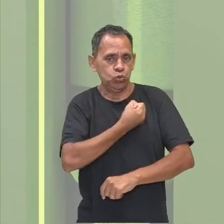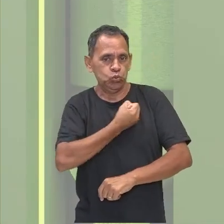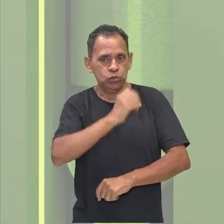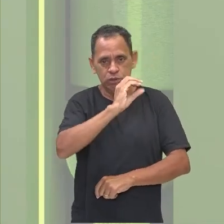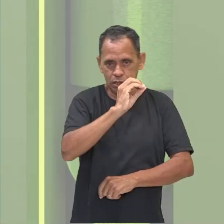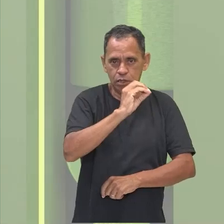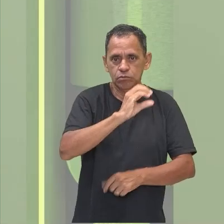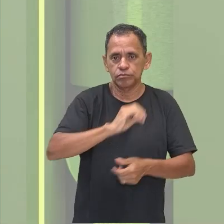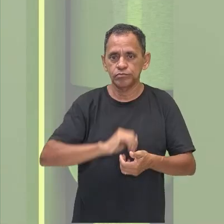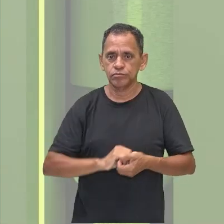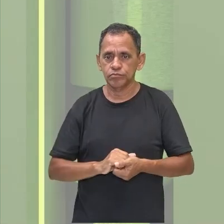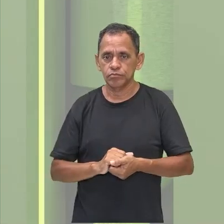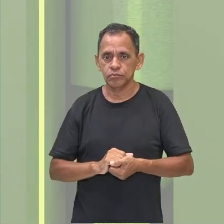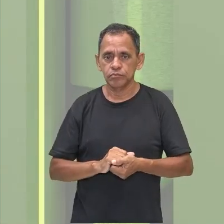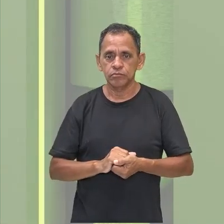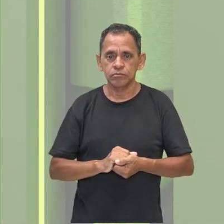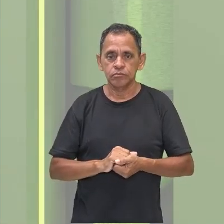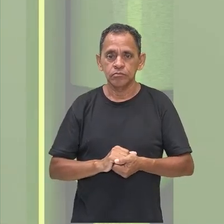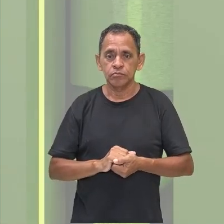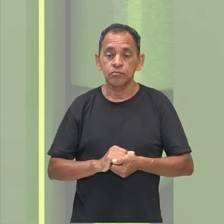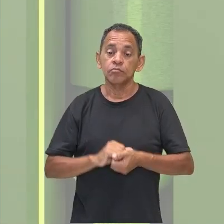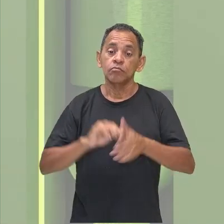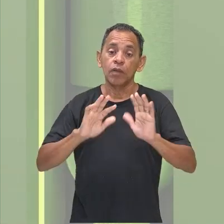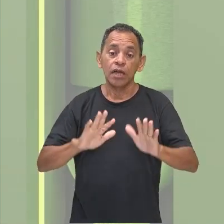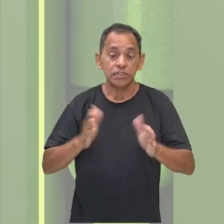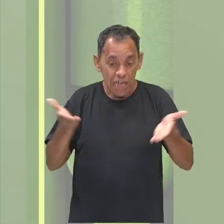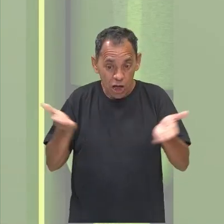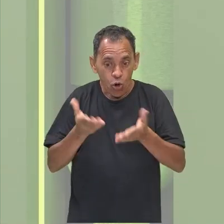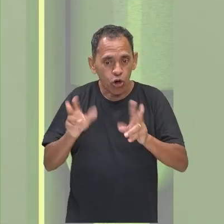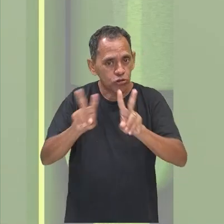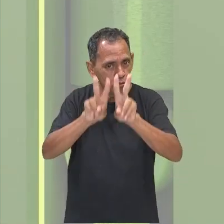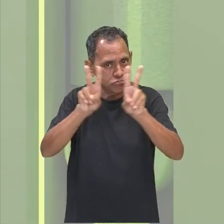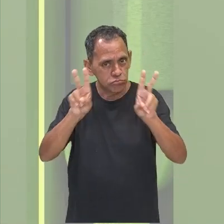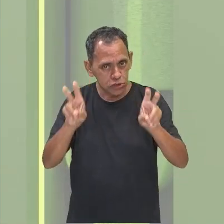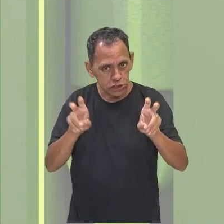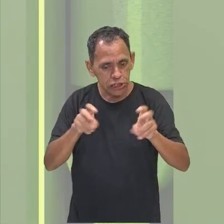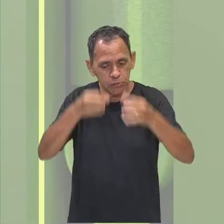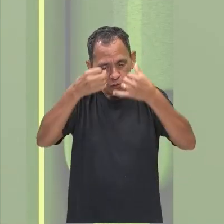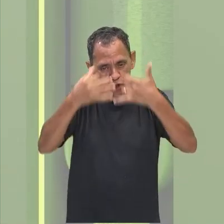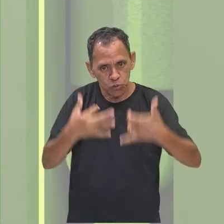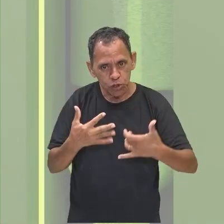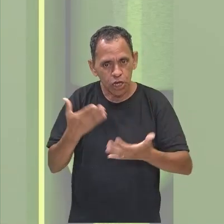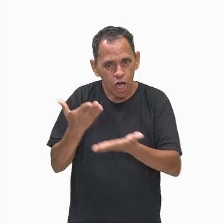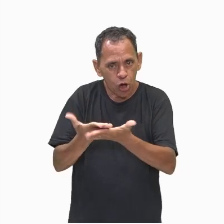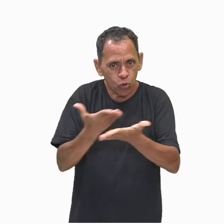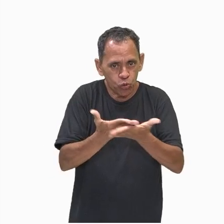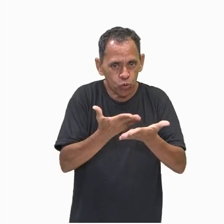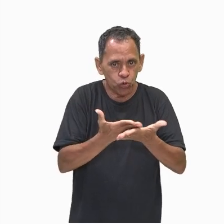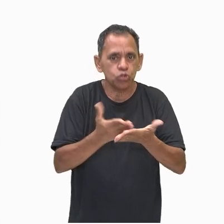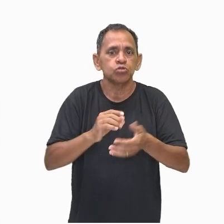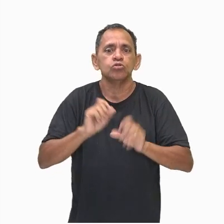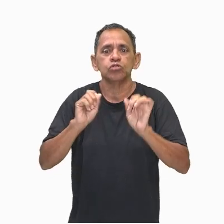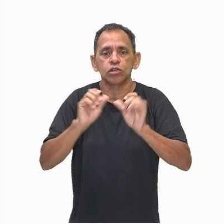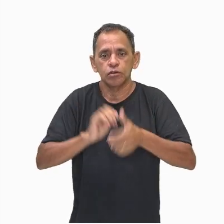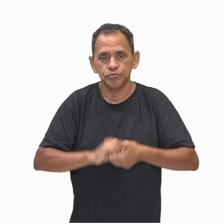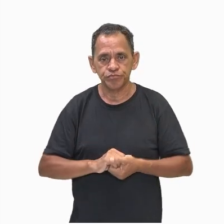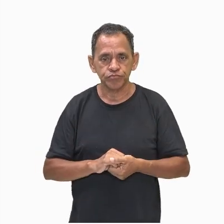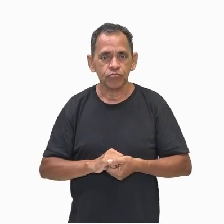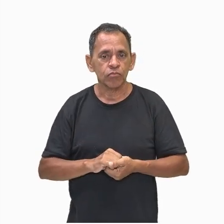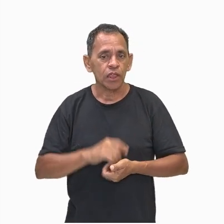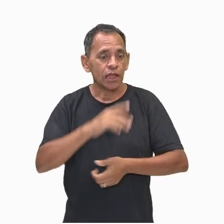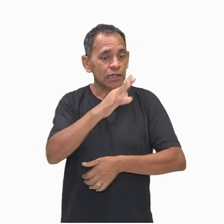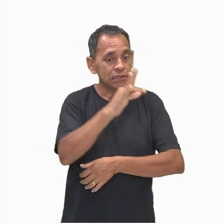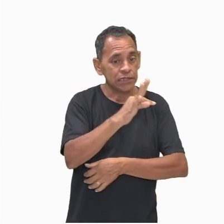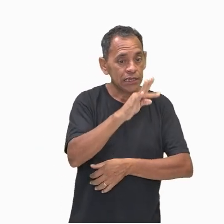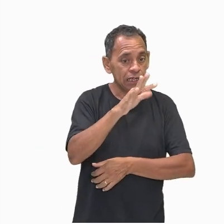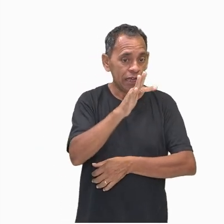bom mas fica com essa informação aí para você tá gente então a variação do tempo é esse del T aí que é T final menos